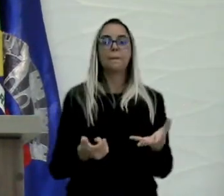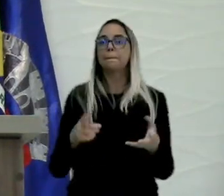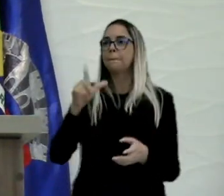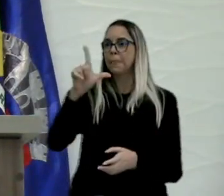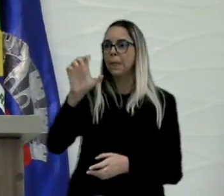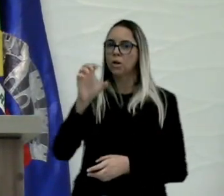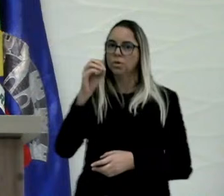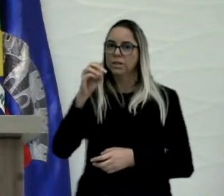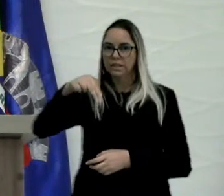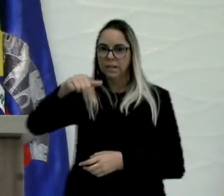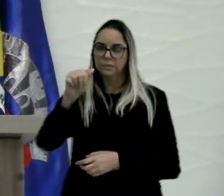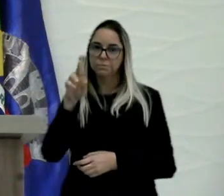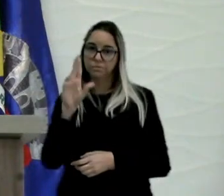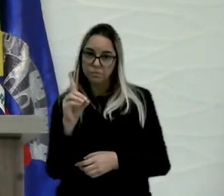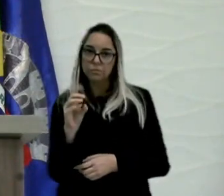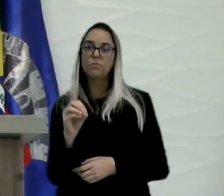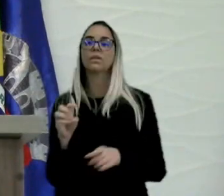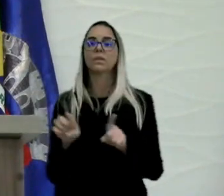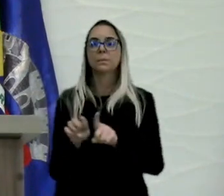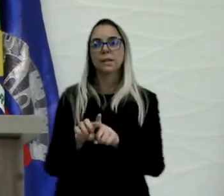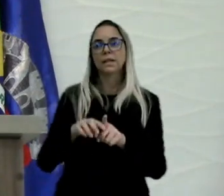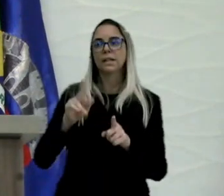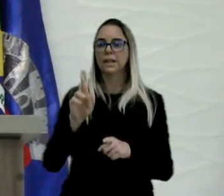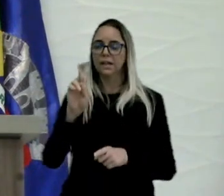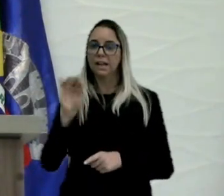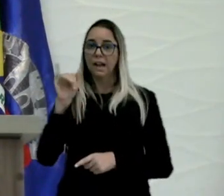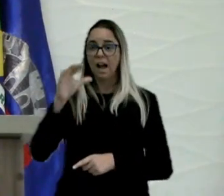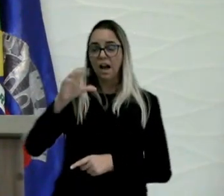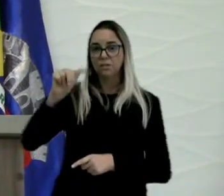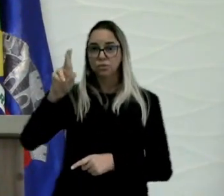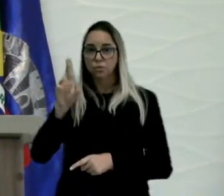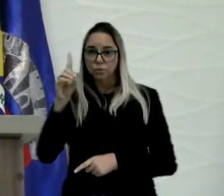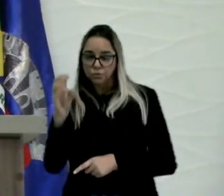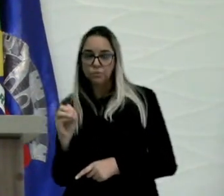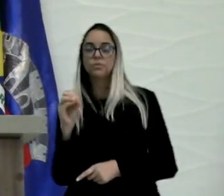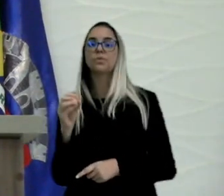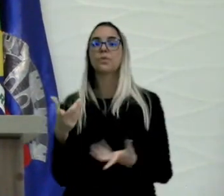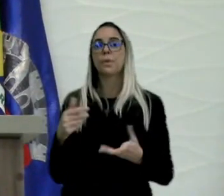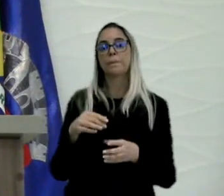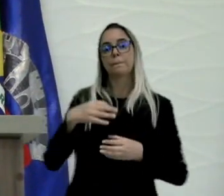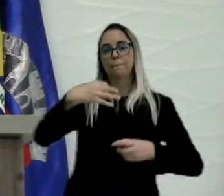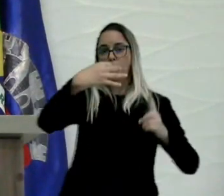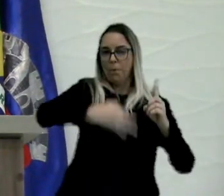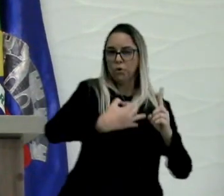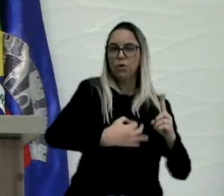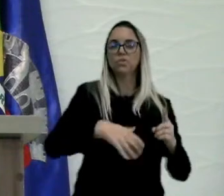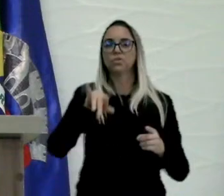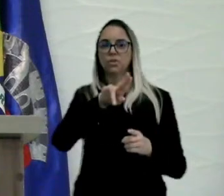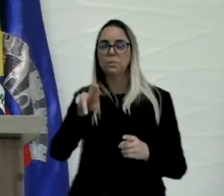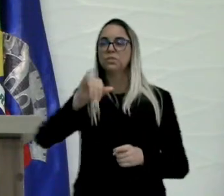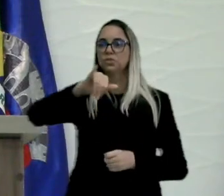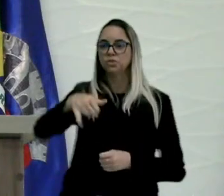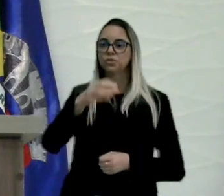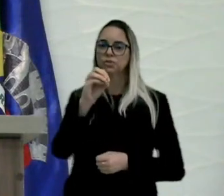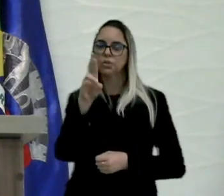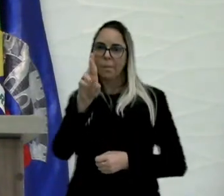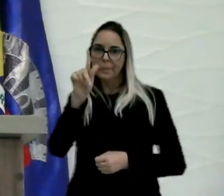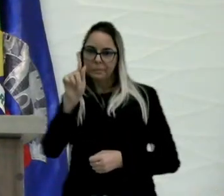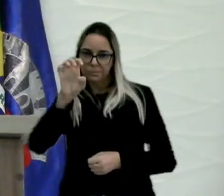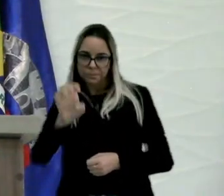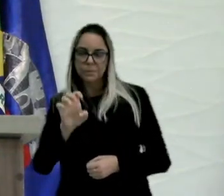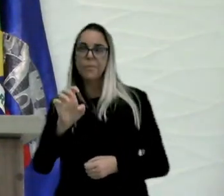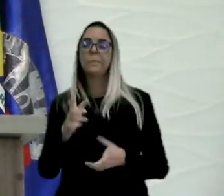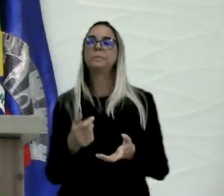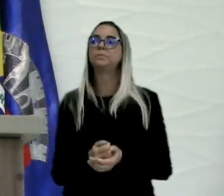Primeira Vara e a Ricardo Miranda barro da segunda vara e o promotor Jorge Gonçalves Dantas